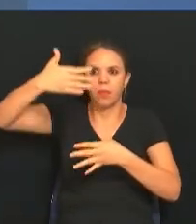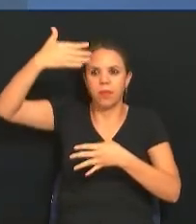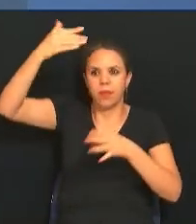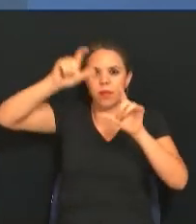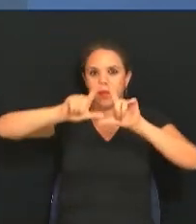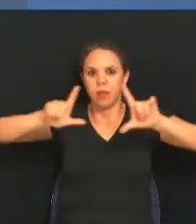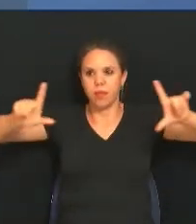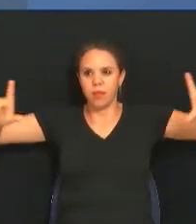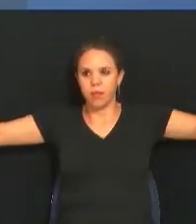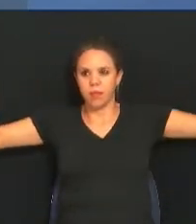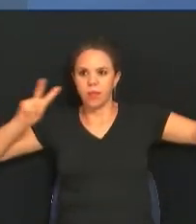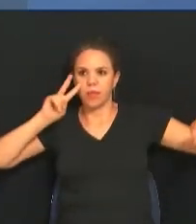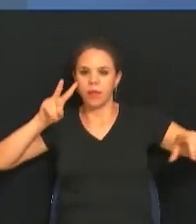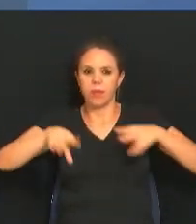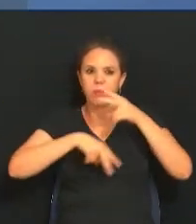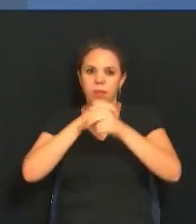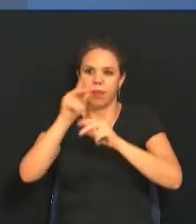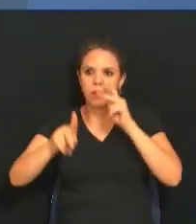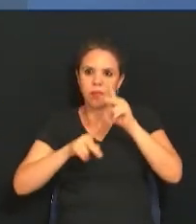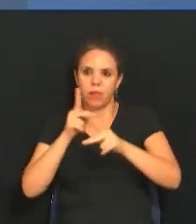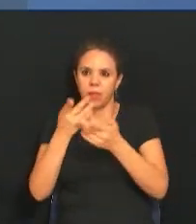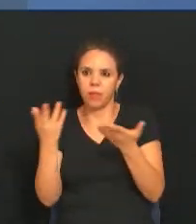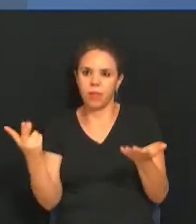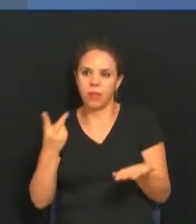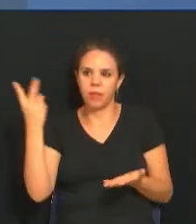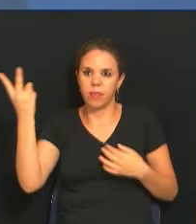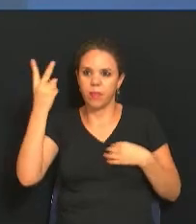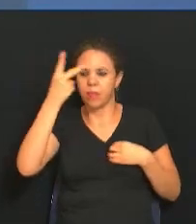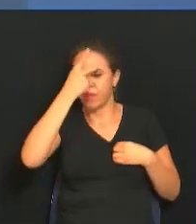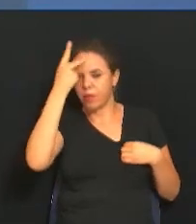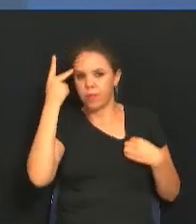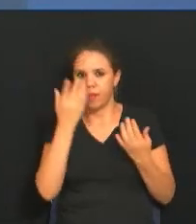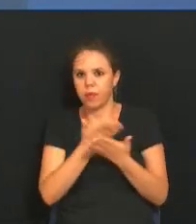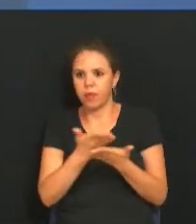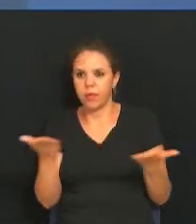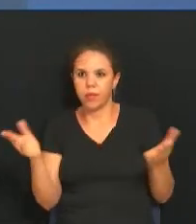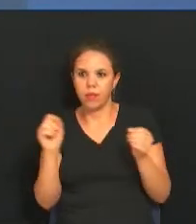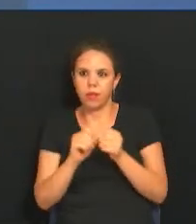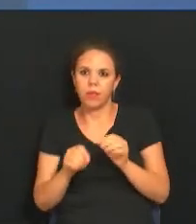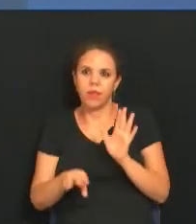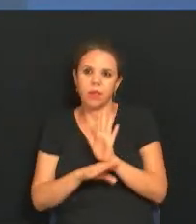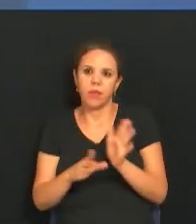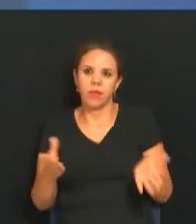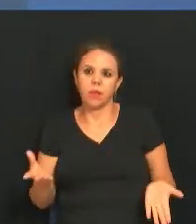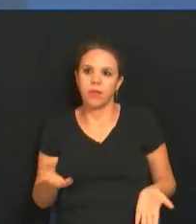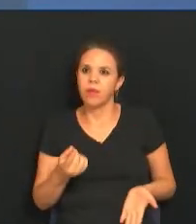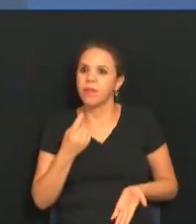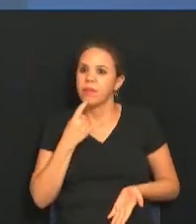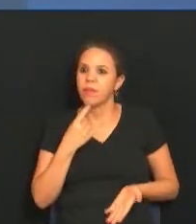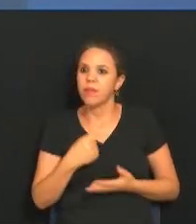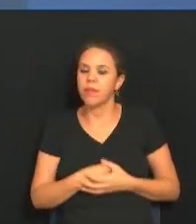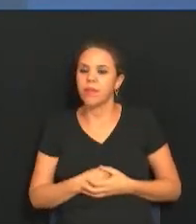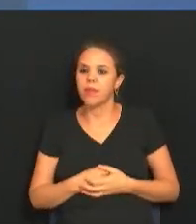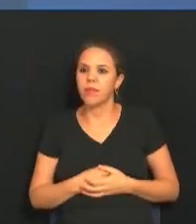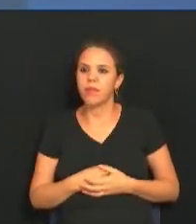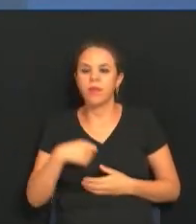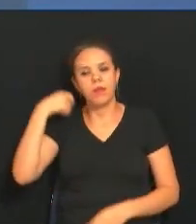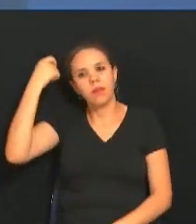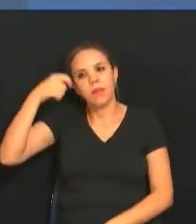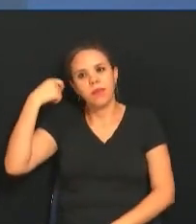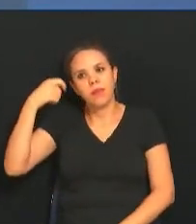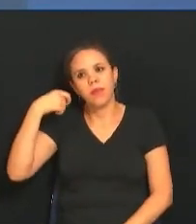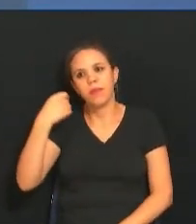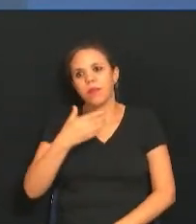forma de você premiar e dar valor àqueles que fizeram a história da cidade de Campinas. Atores,